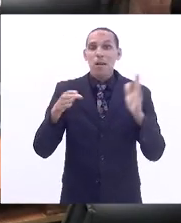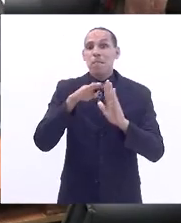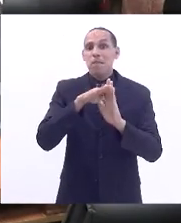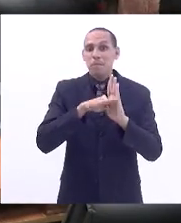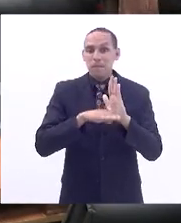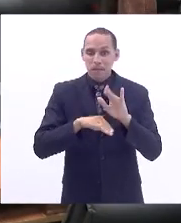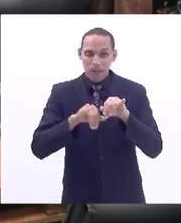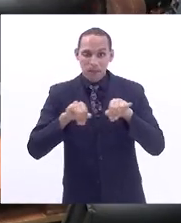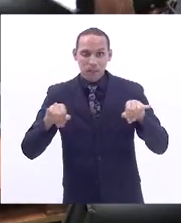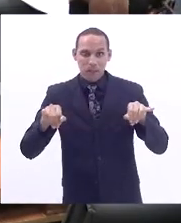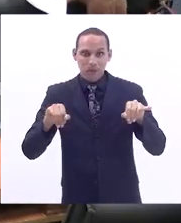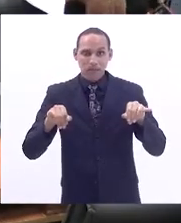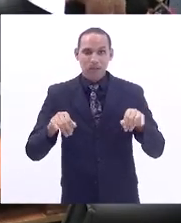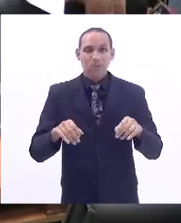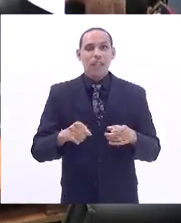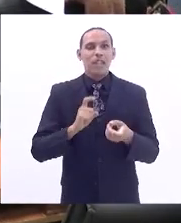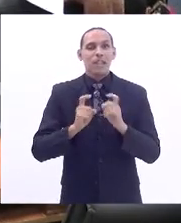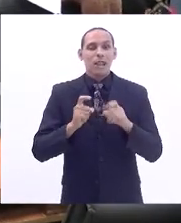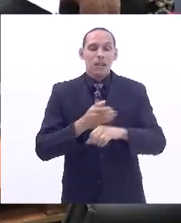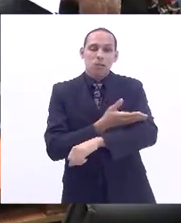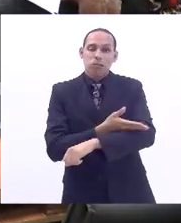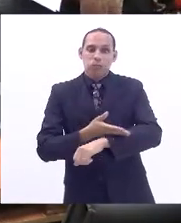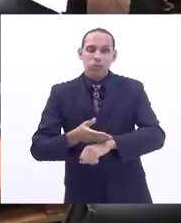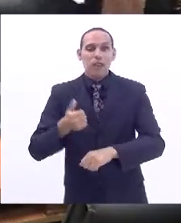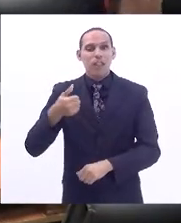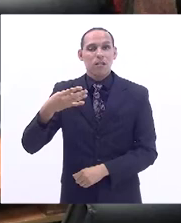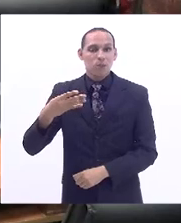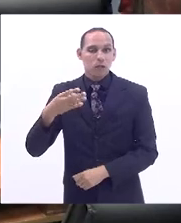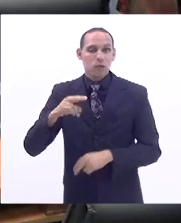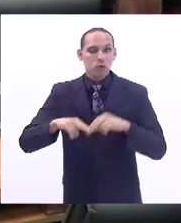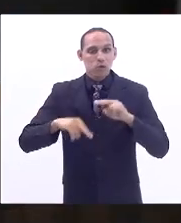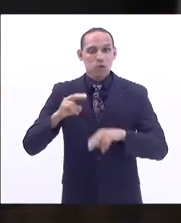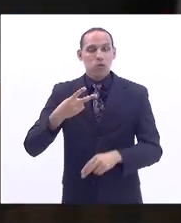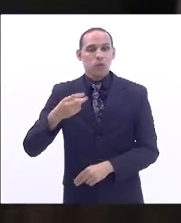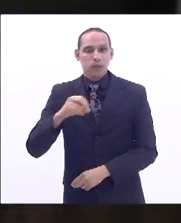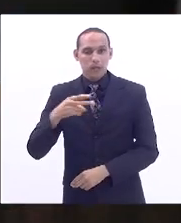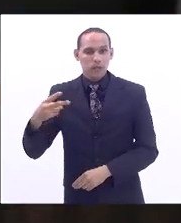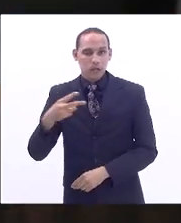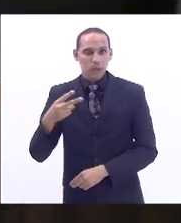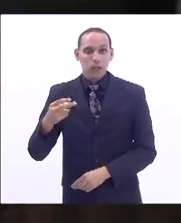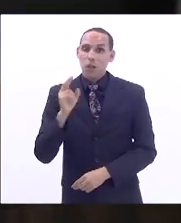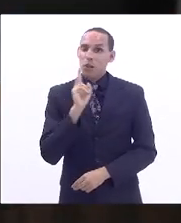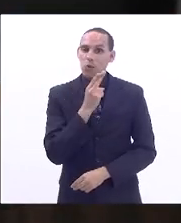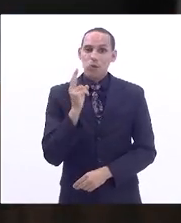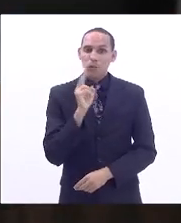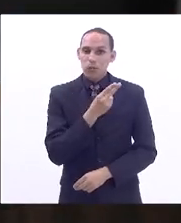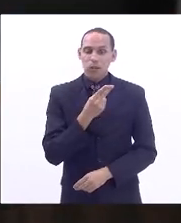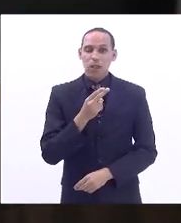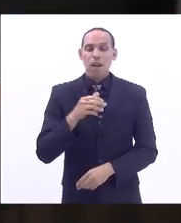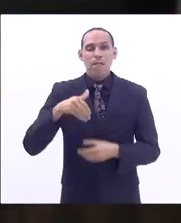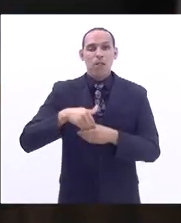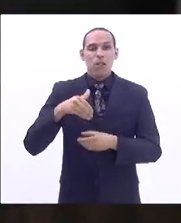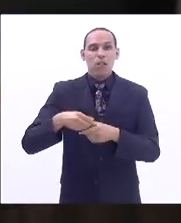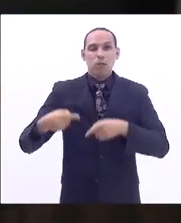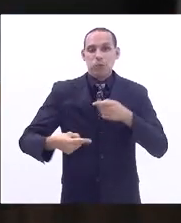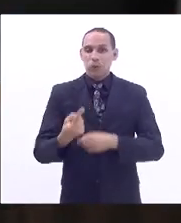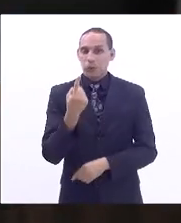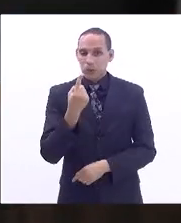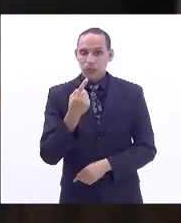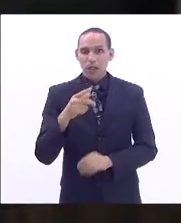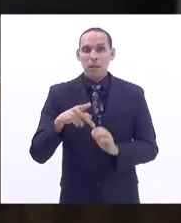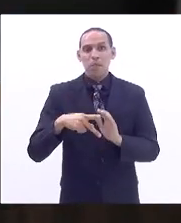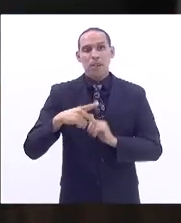a pautar no cio sessão ordinária no dia Quatorze de Julho de dois mil e 22 em regime de urgência em votação em discussão única